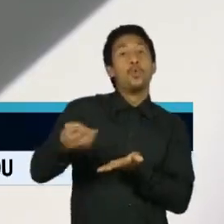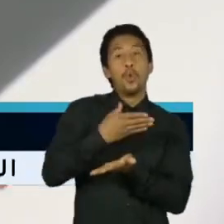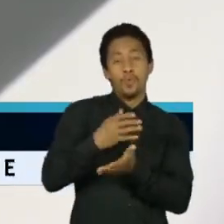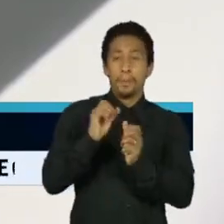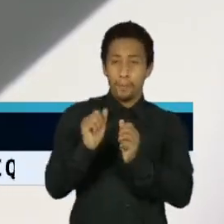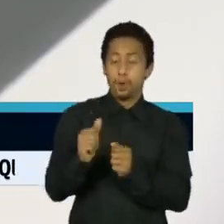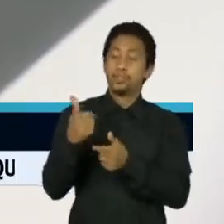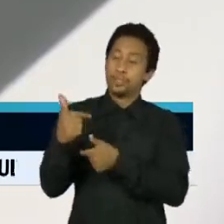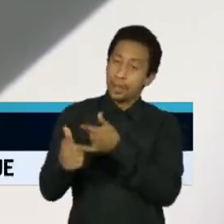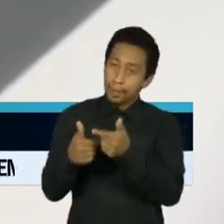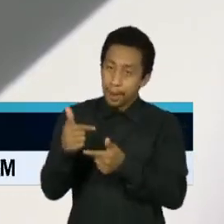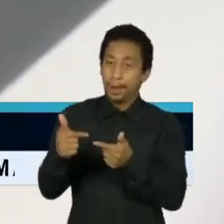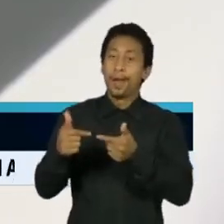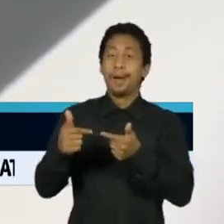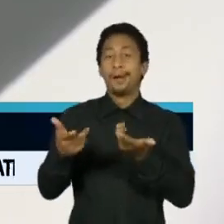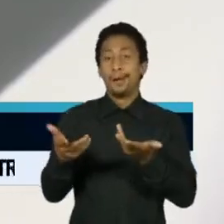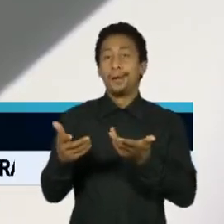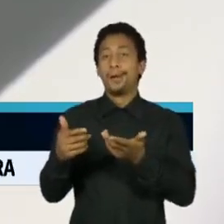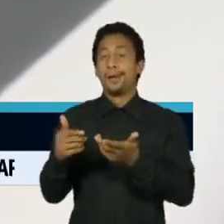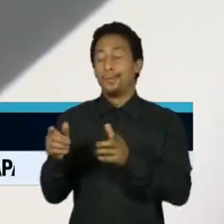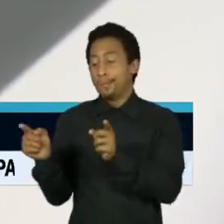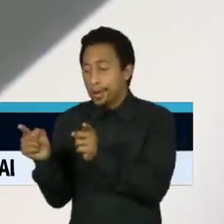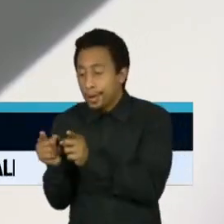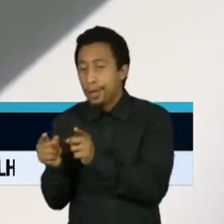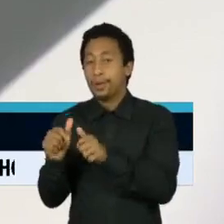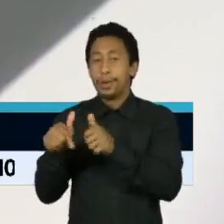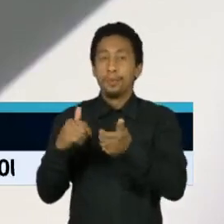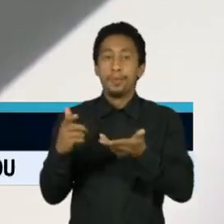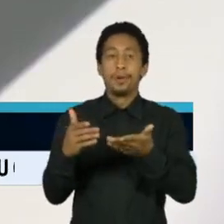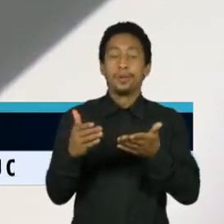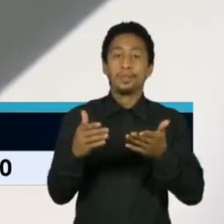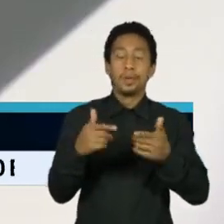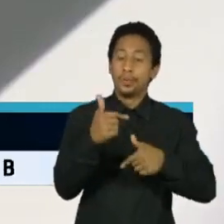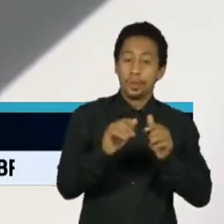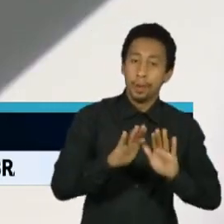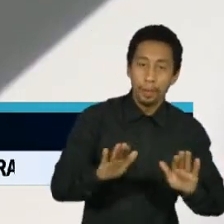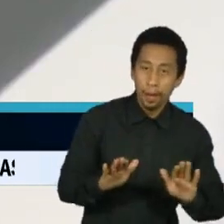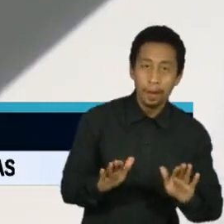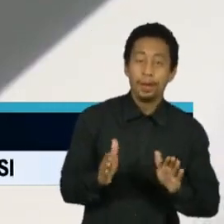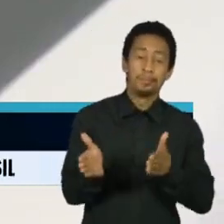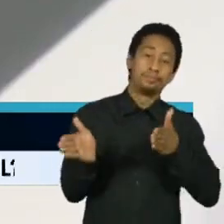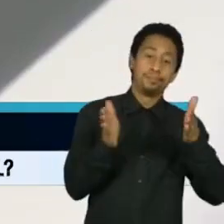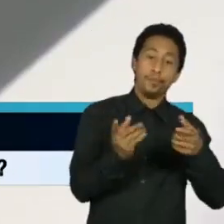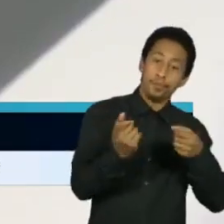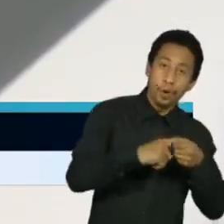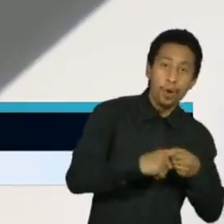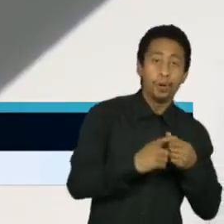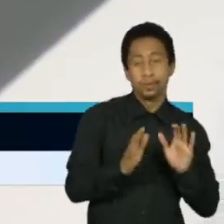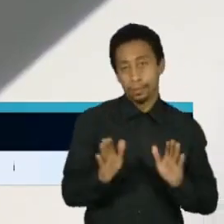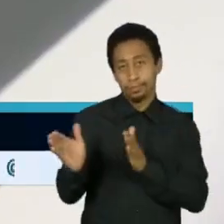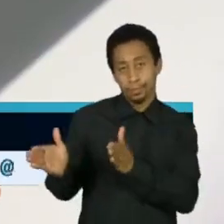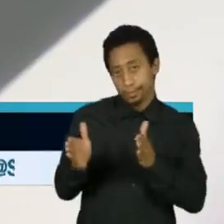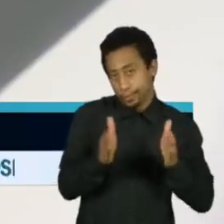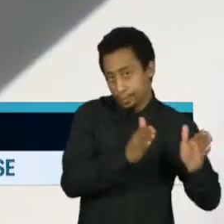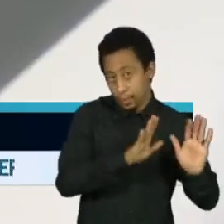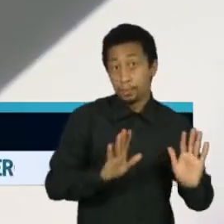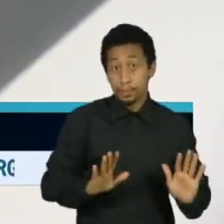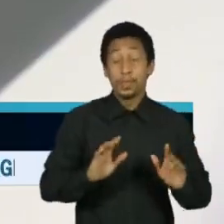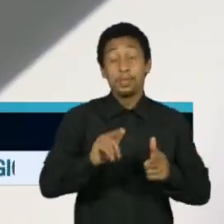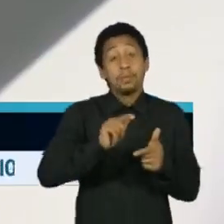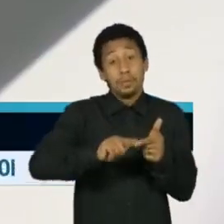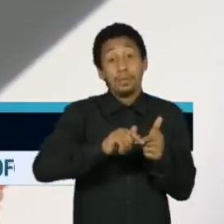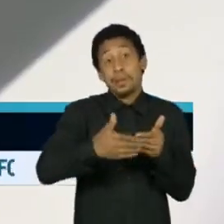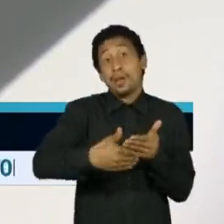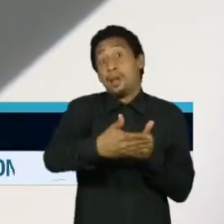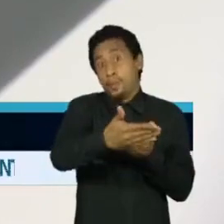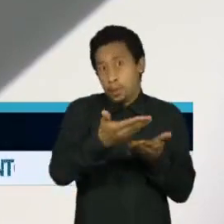teve acidentes de percurso, pandemia, etc., mas isso não gerou um número maior de empregos, mas sim uma precarização. Aí,